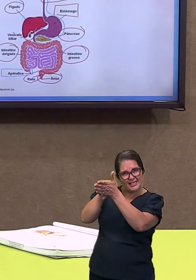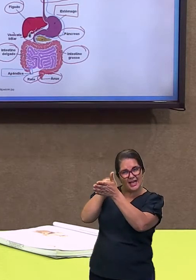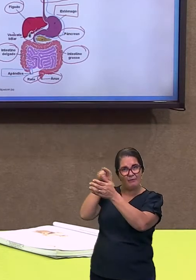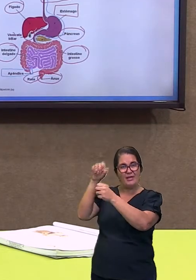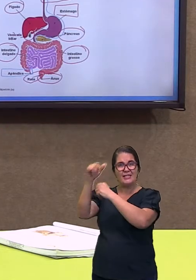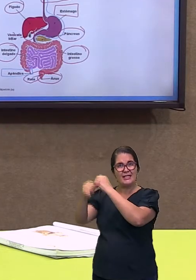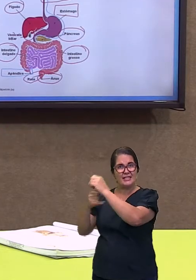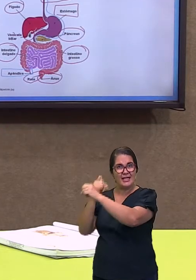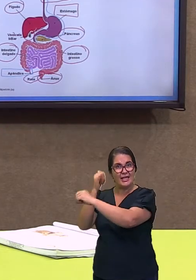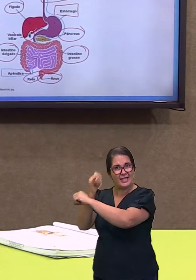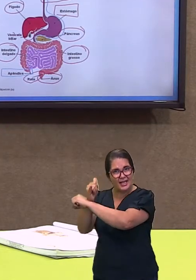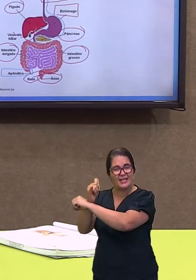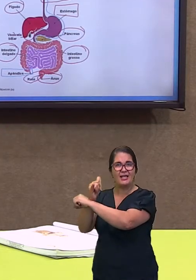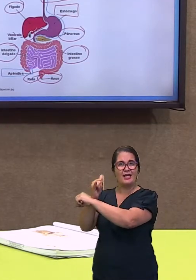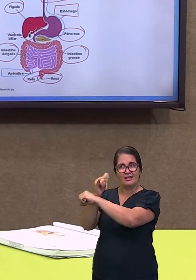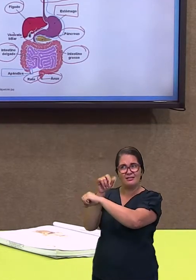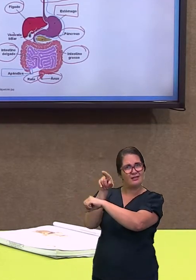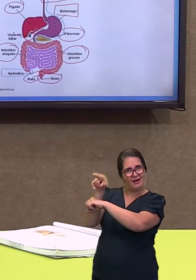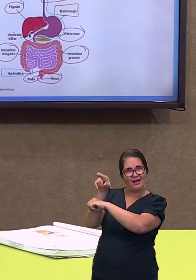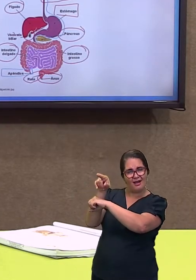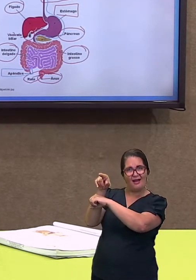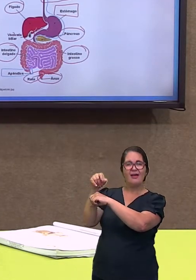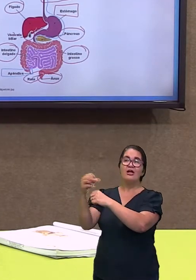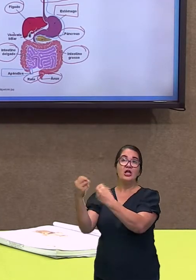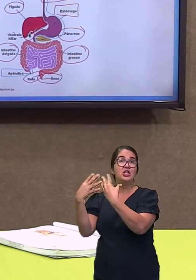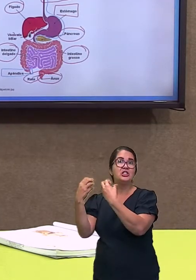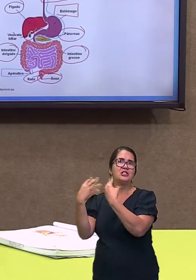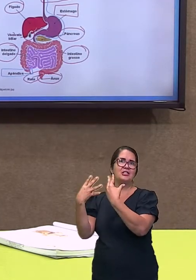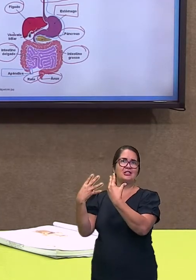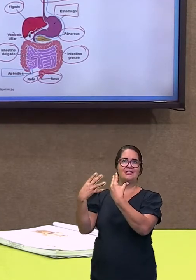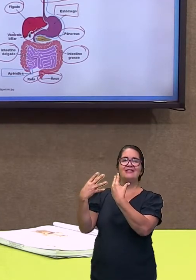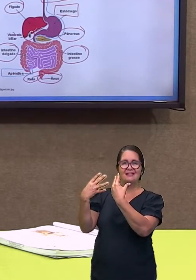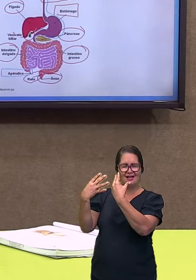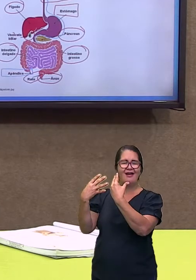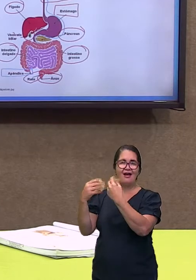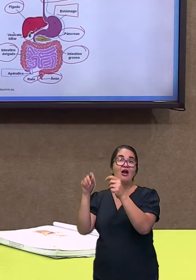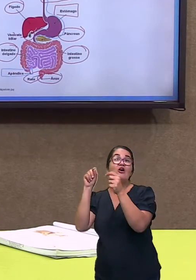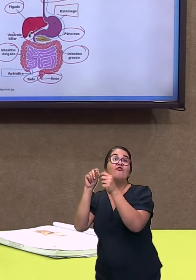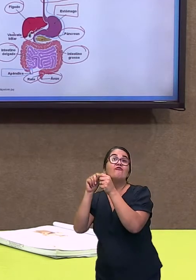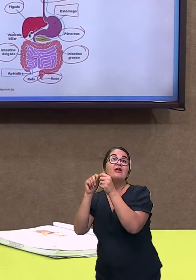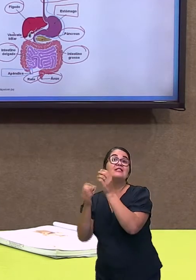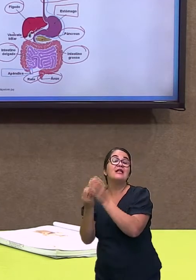Pode fazer tudo de uma cor só, professora? Pode. Tem gente que é tão criativa